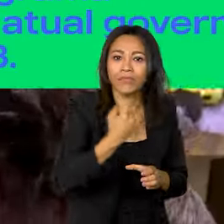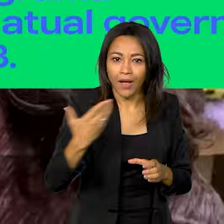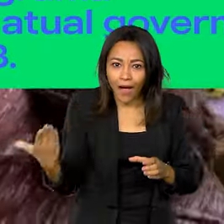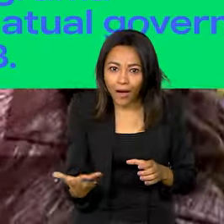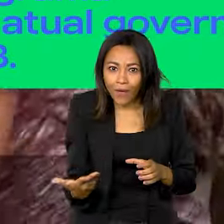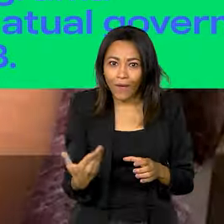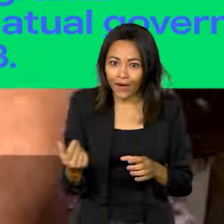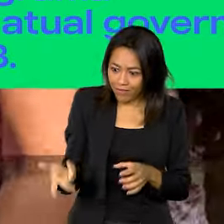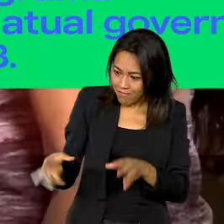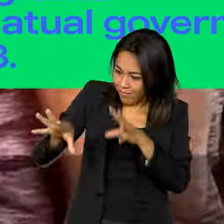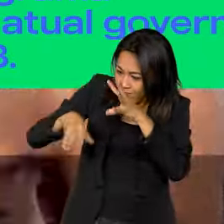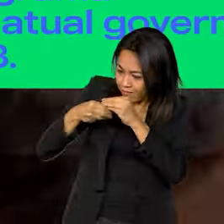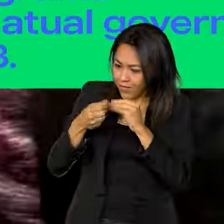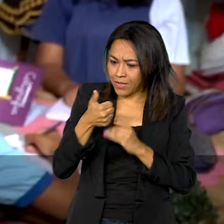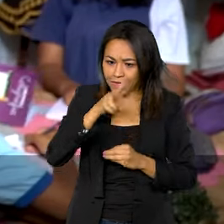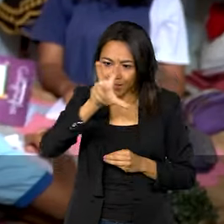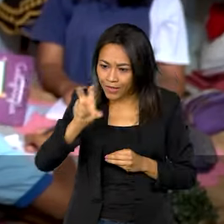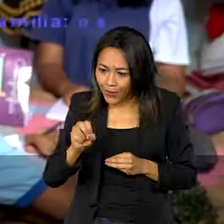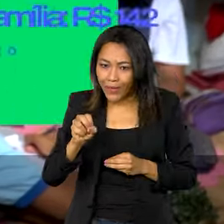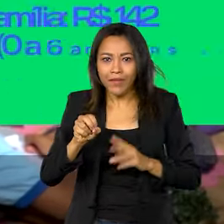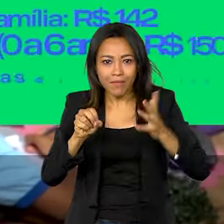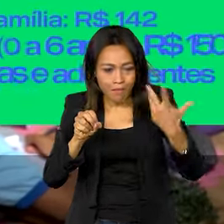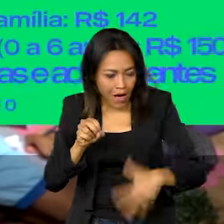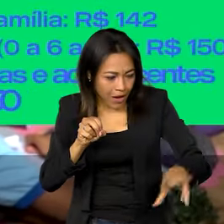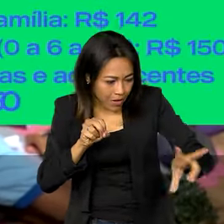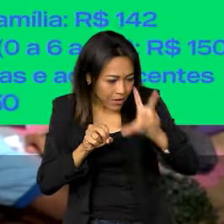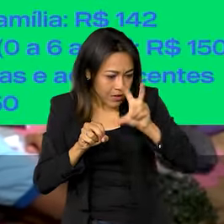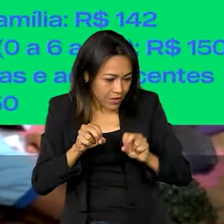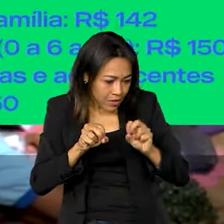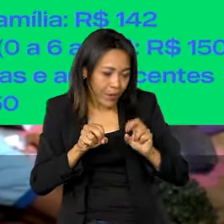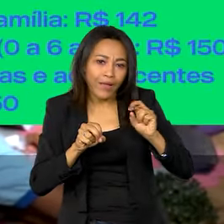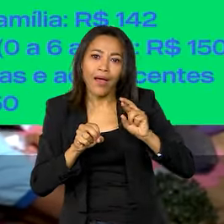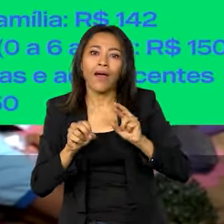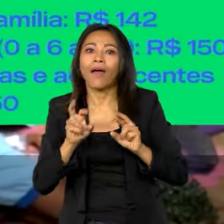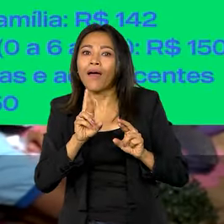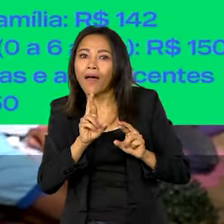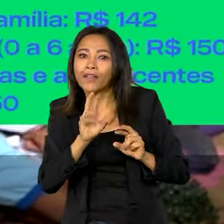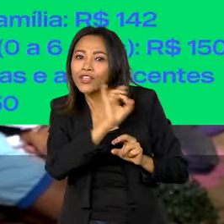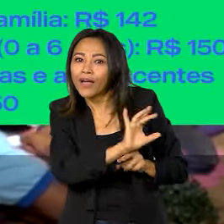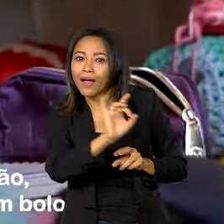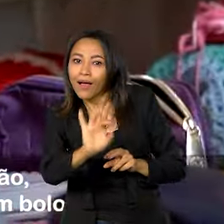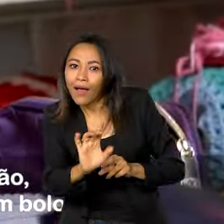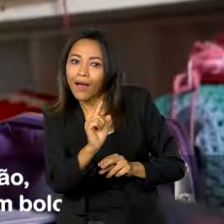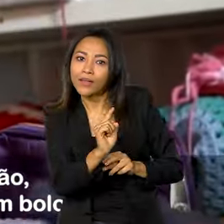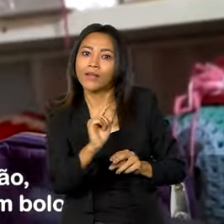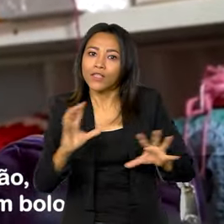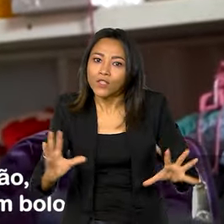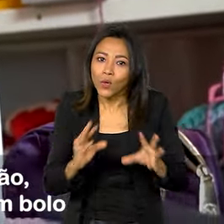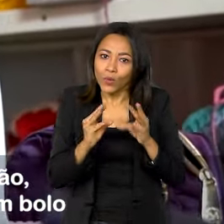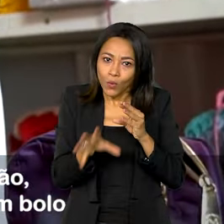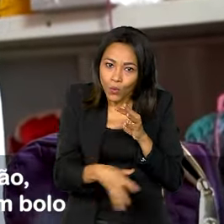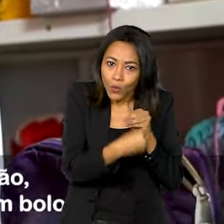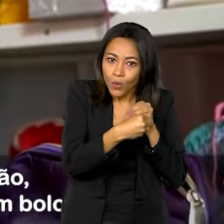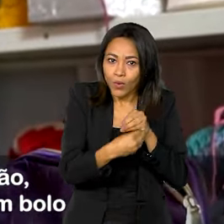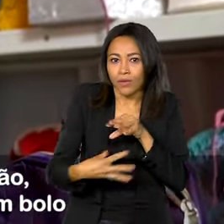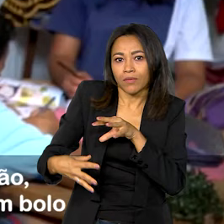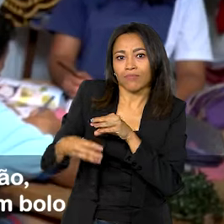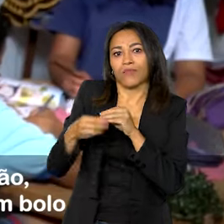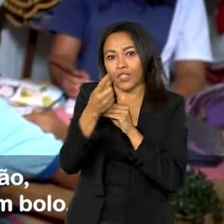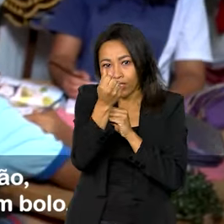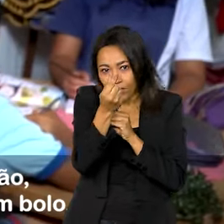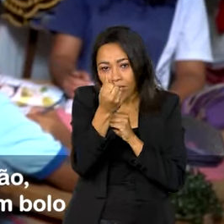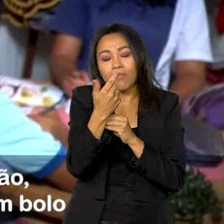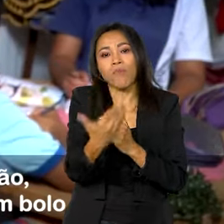e agora veio esses r50 eu recebo mais R 50 dos outros dois de cada um esse valor adicional me